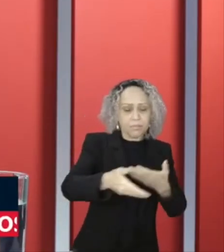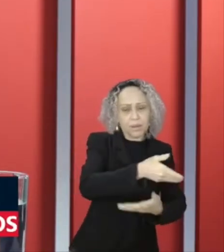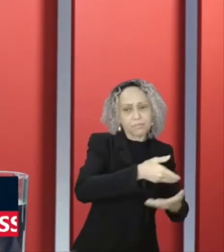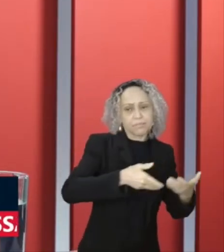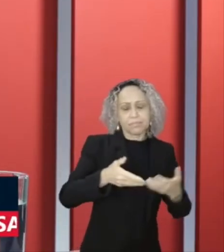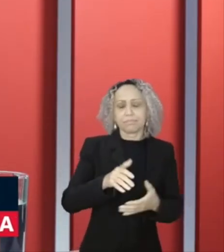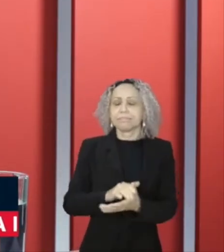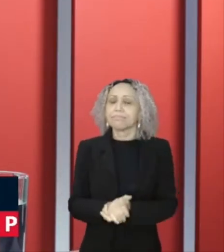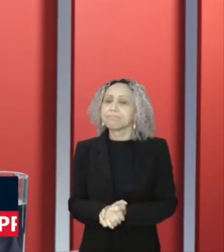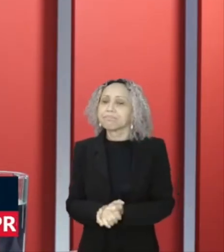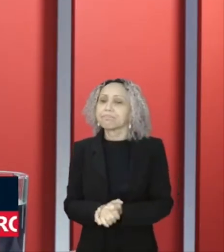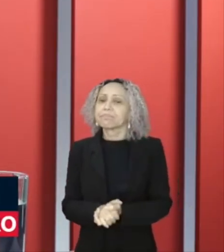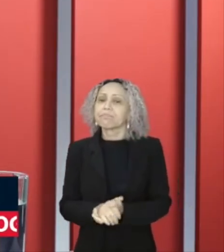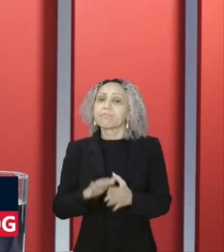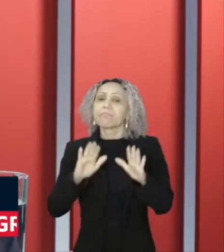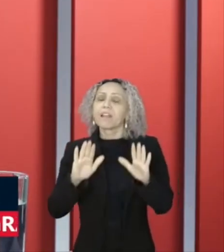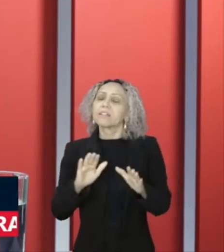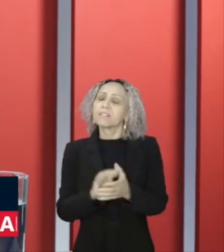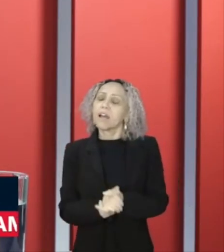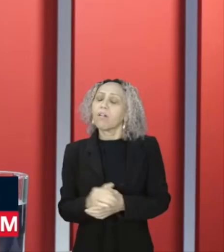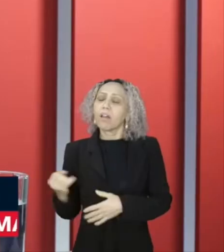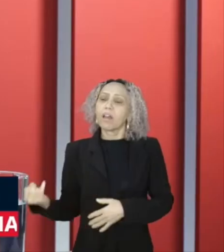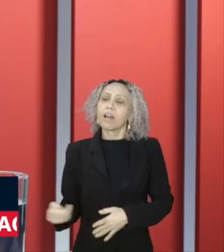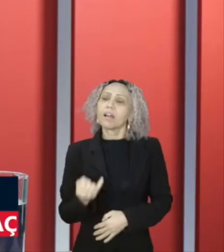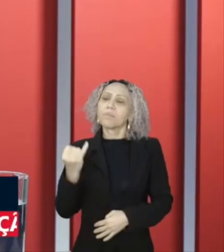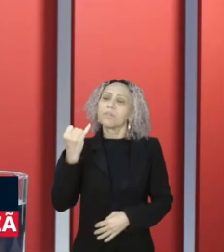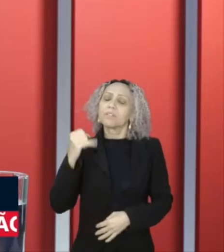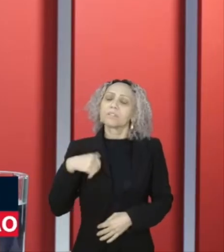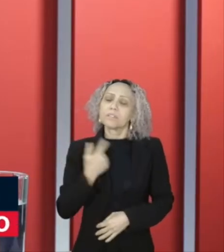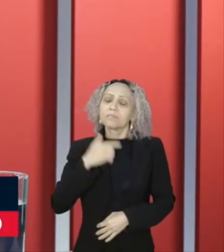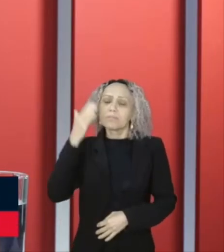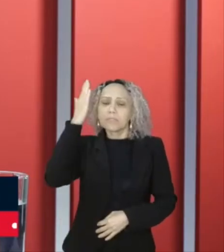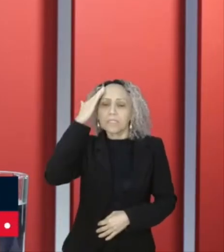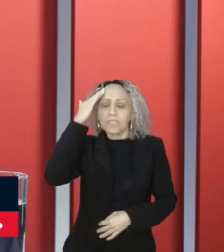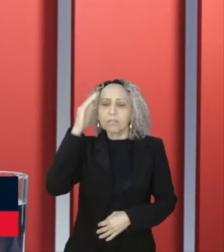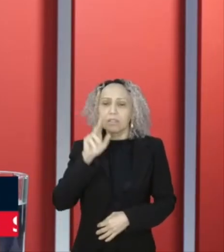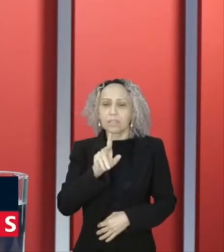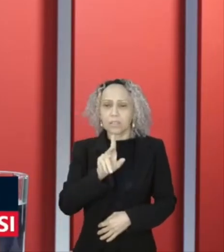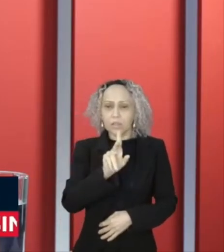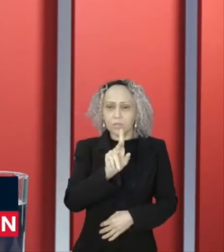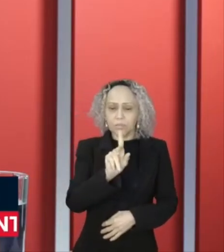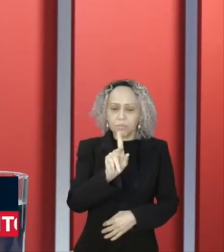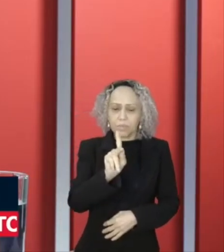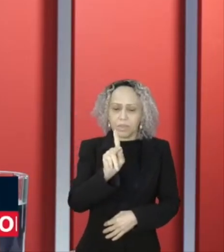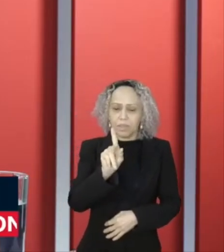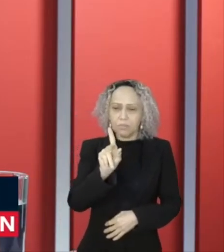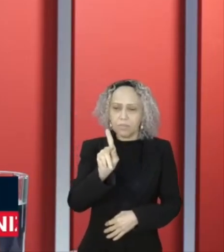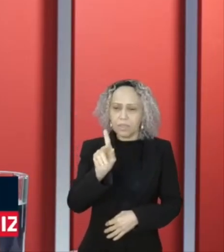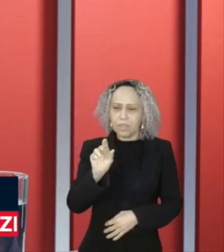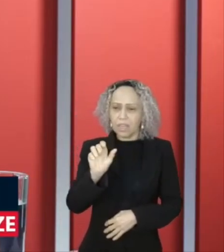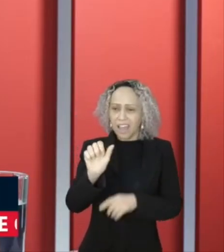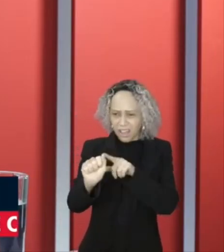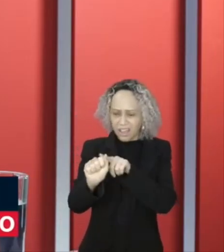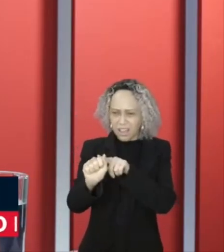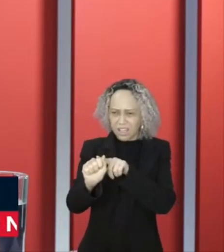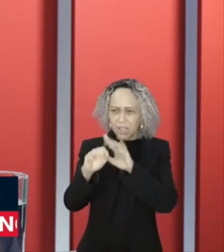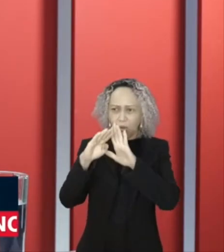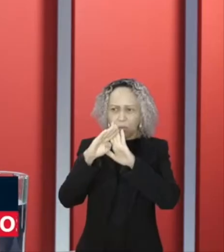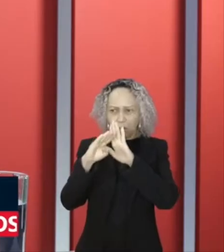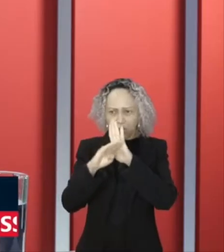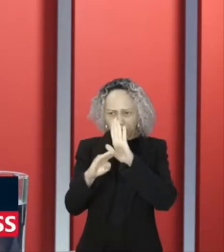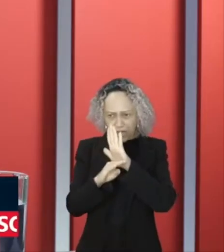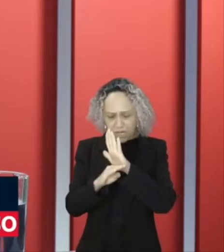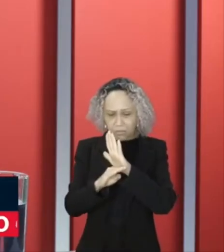Então, é algo importante da gente entender que o PPA define, para além dos ministérios, como é que